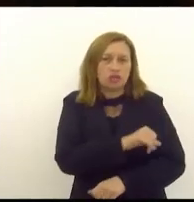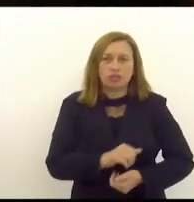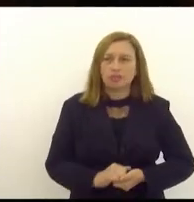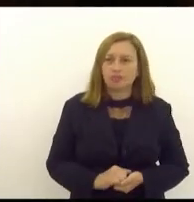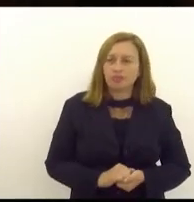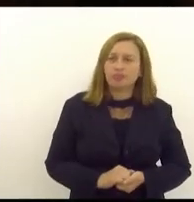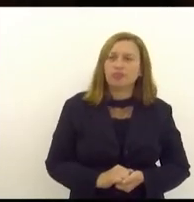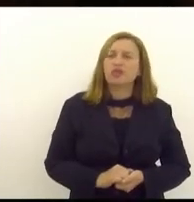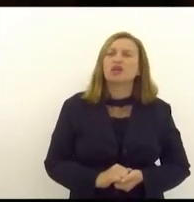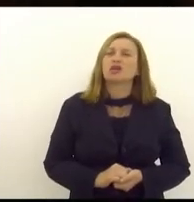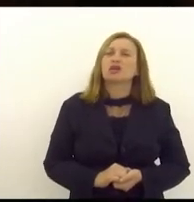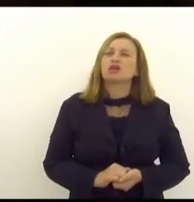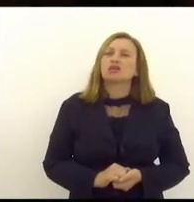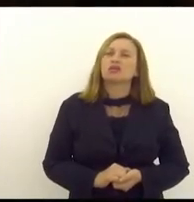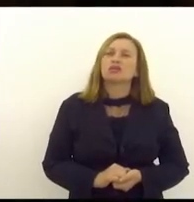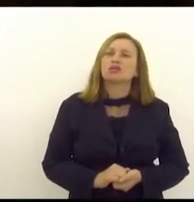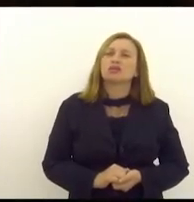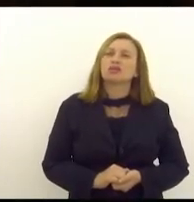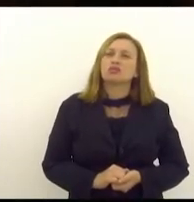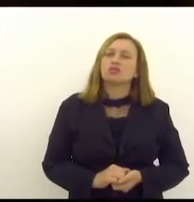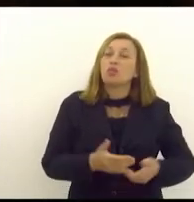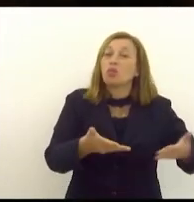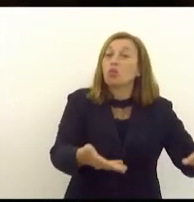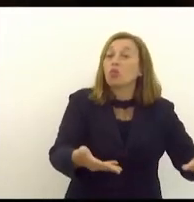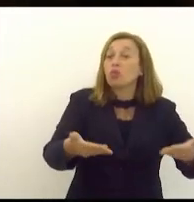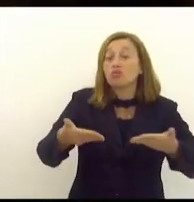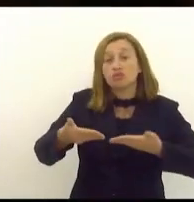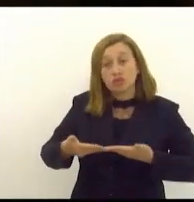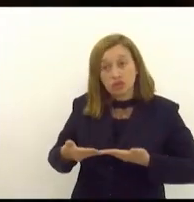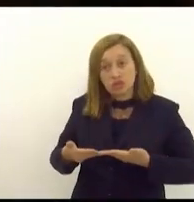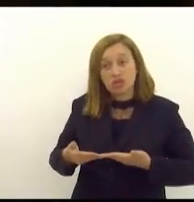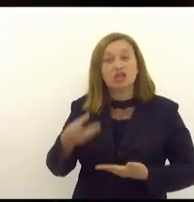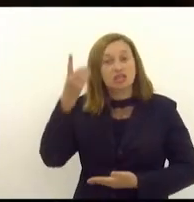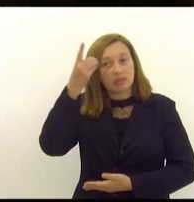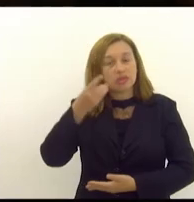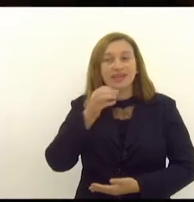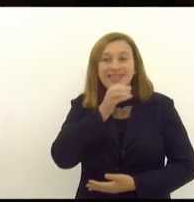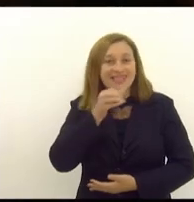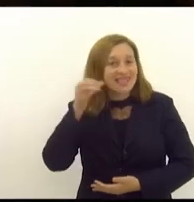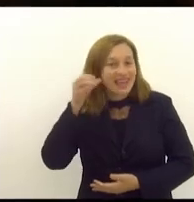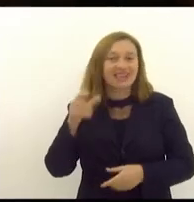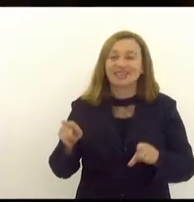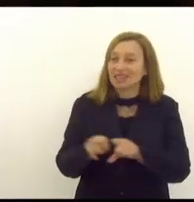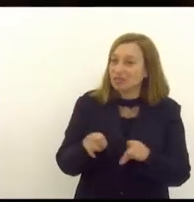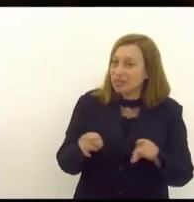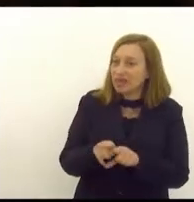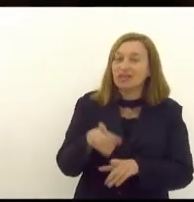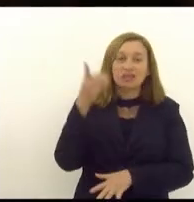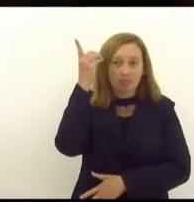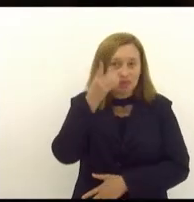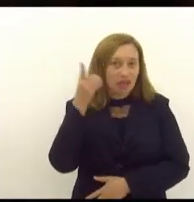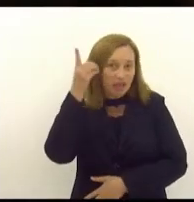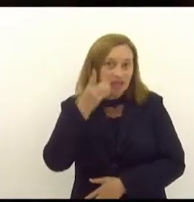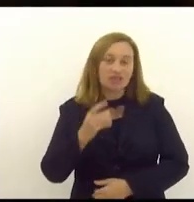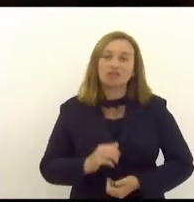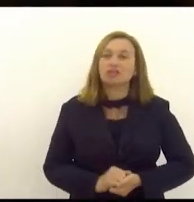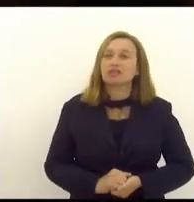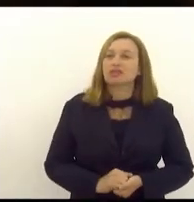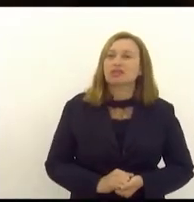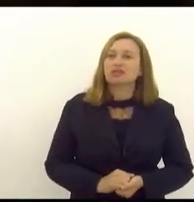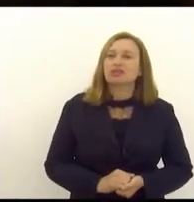estendo aqui o convite a deputada Célia Jordão também deputada para